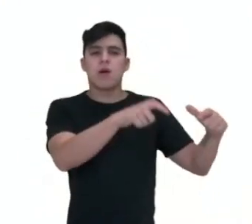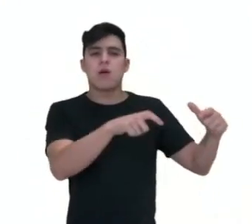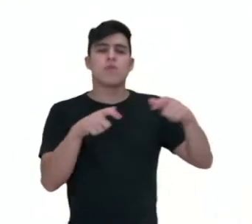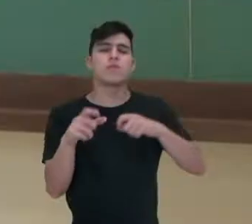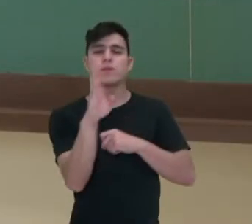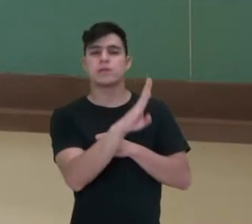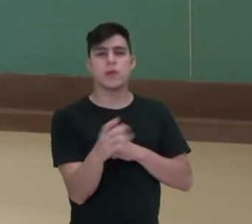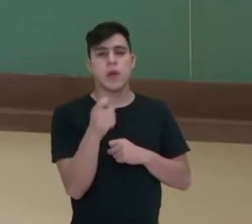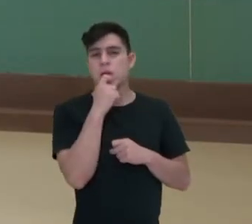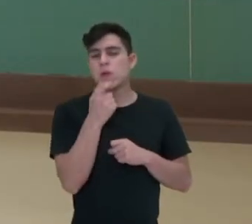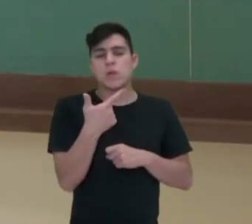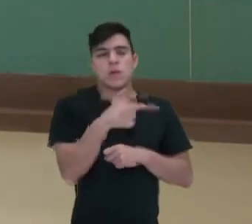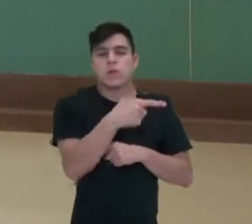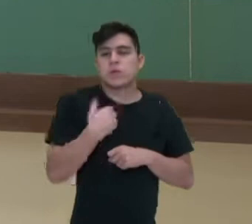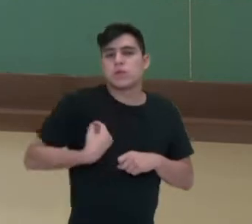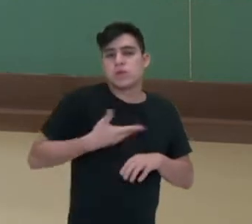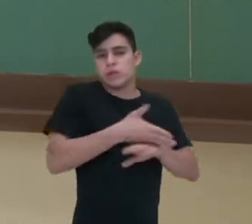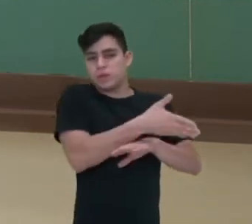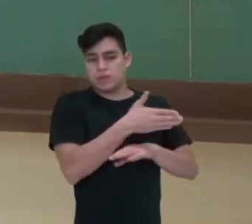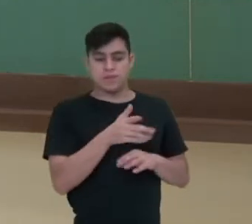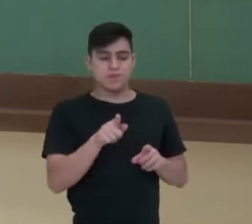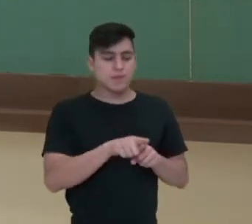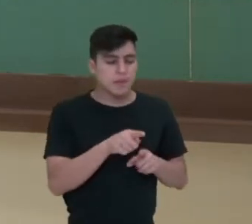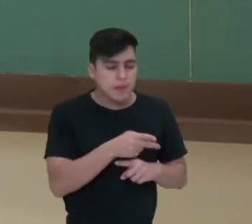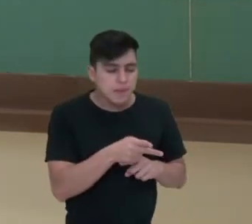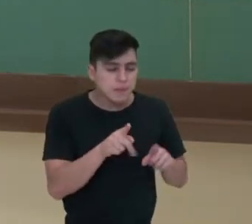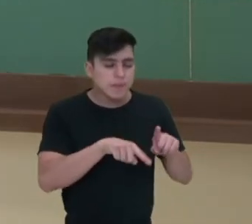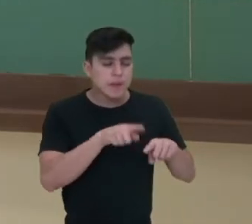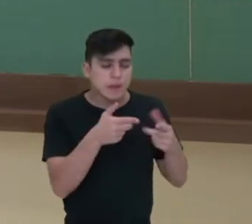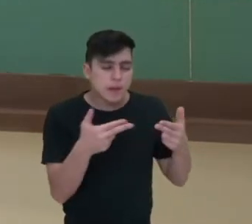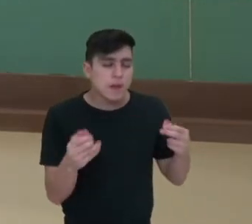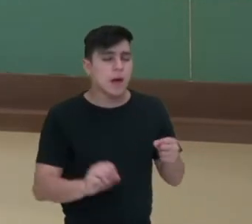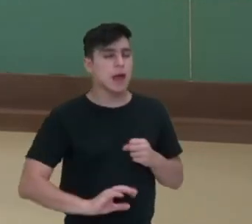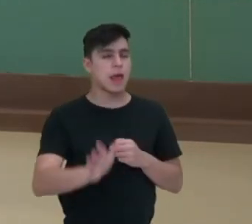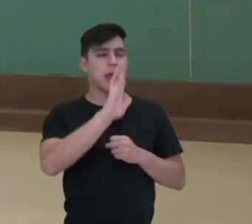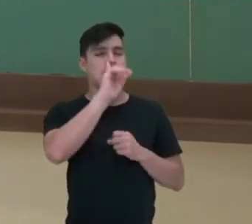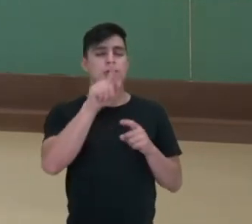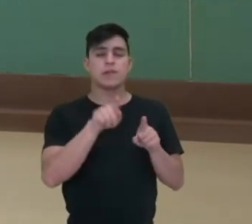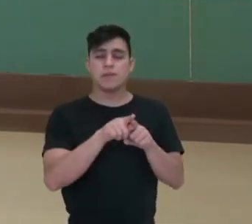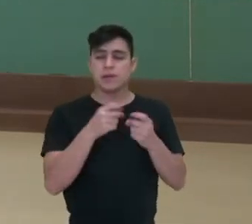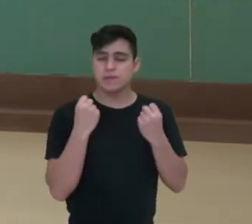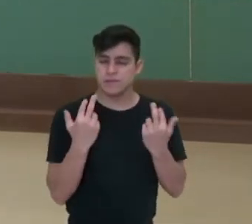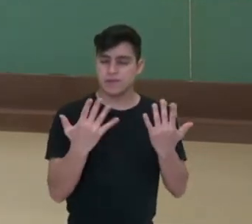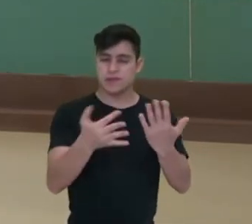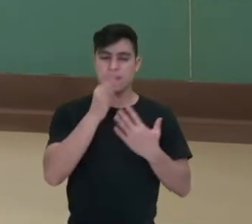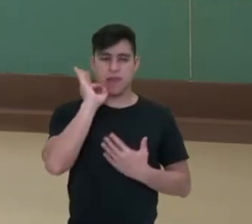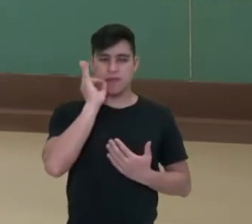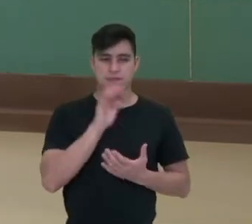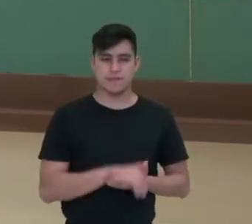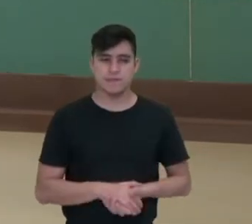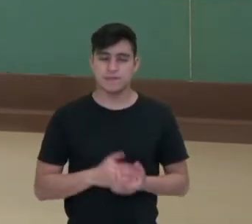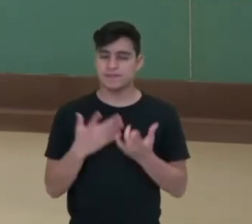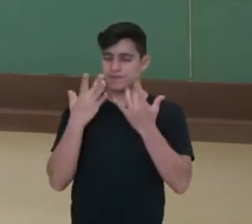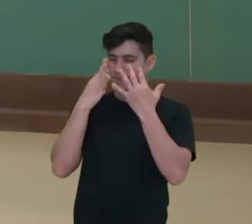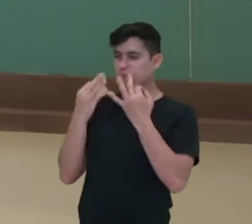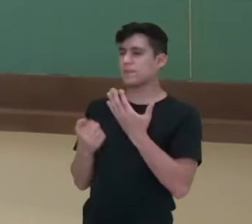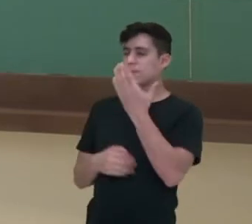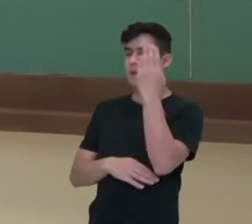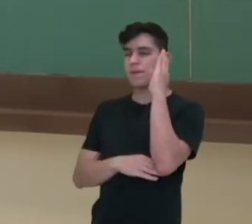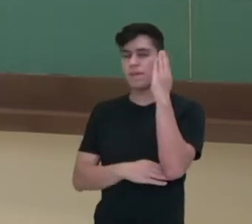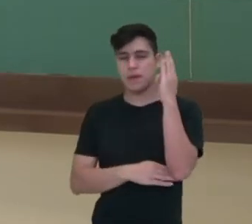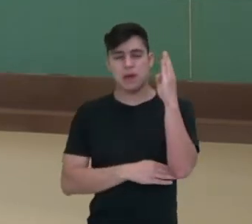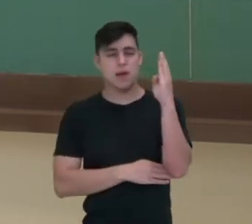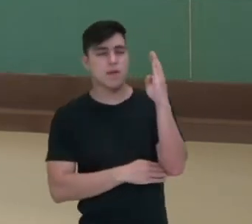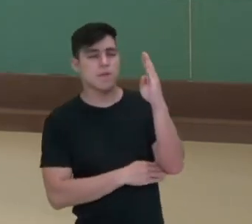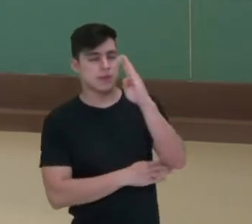E também em busca de materiais preciosos e também a produção cafeeira. E aqui já vale o destaque para o pau-brasil,